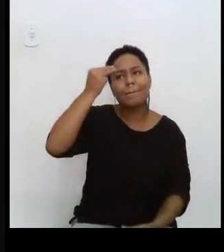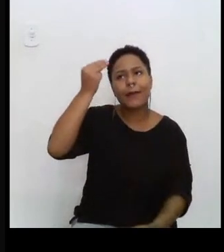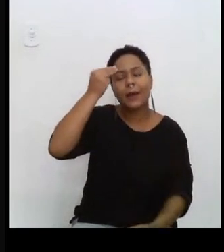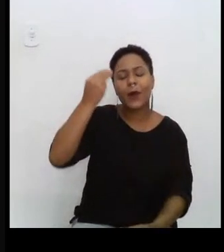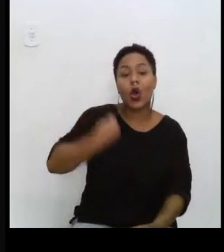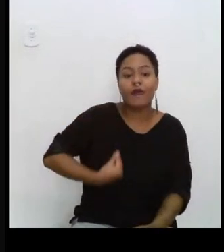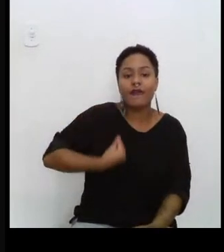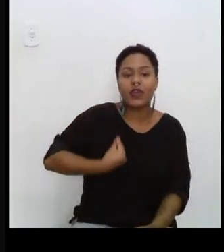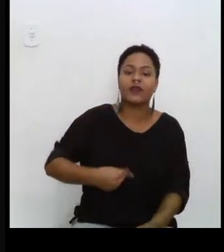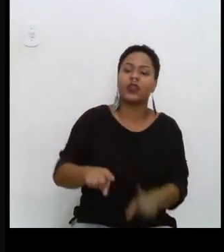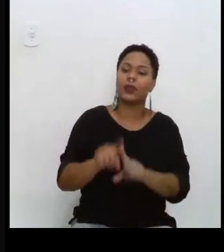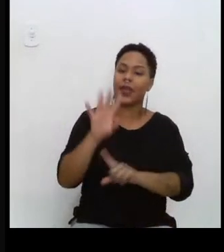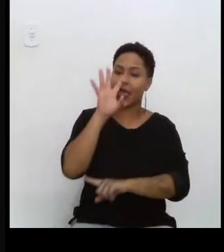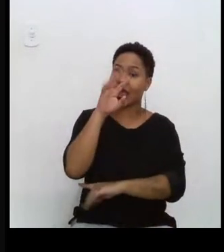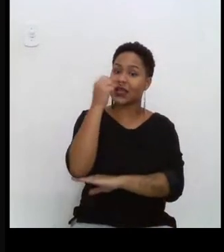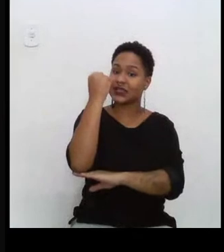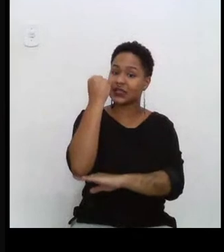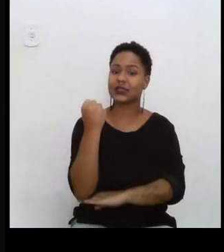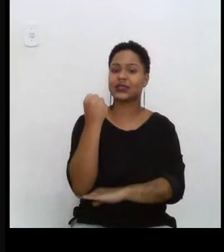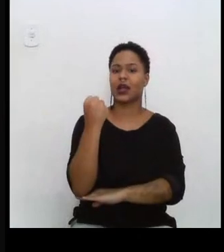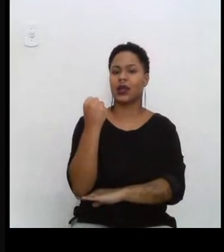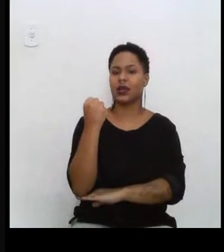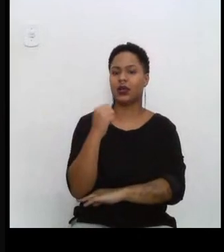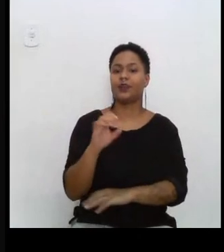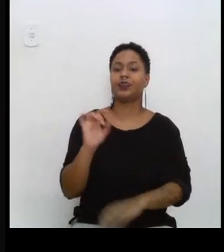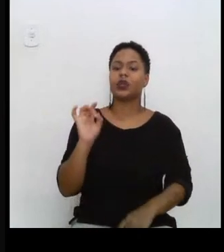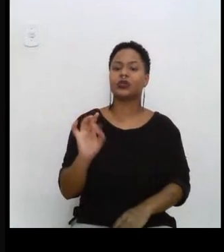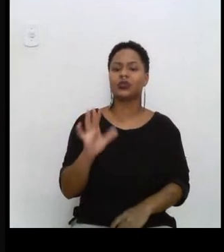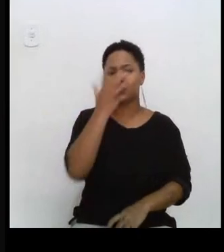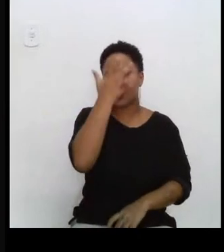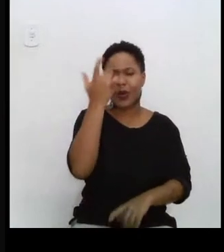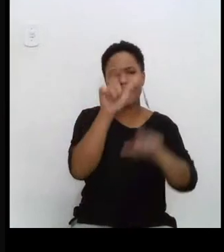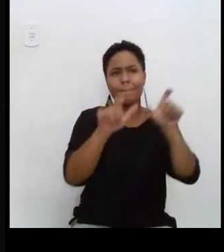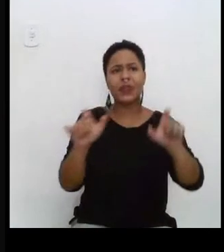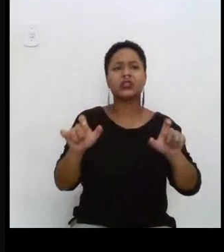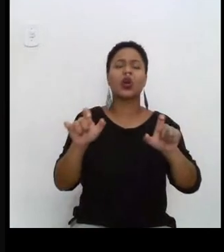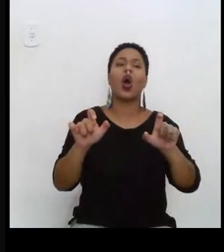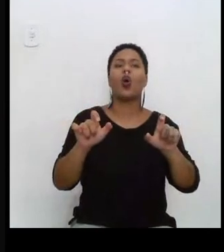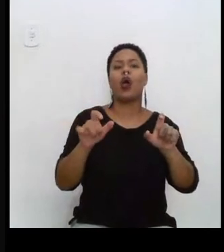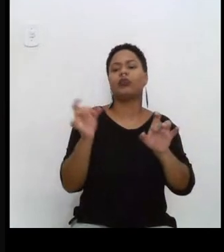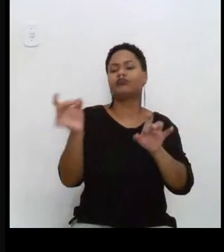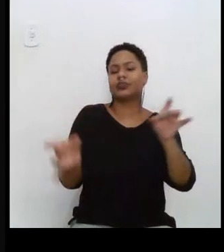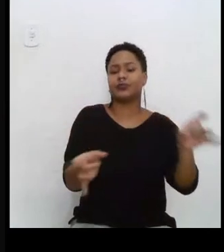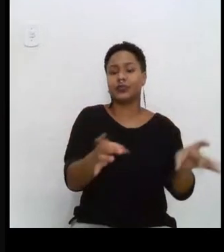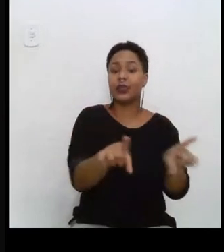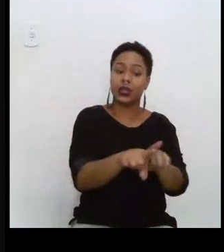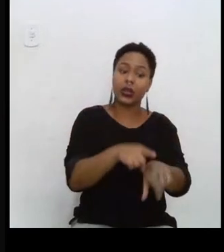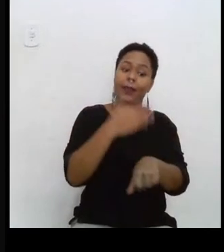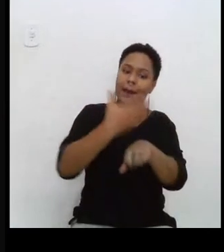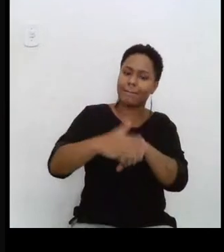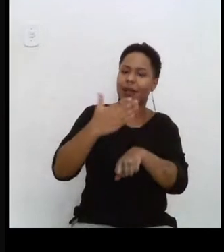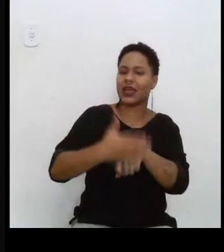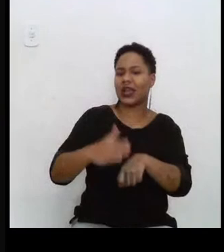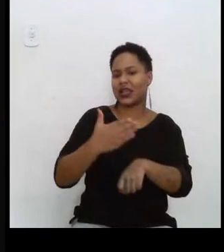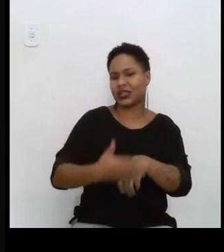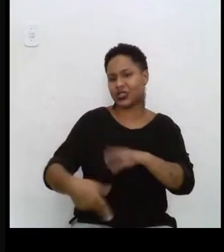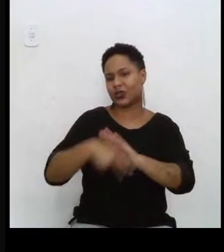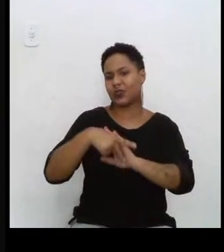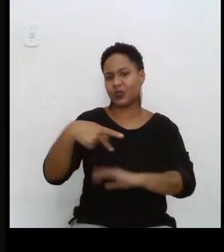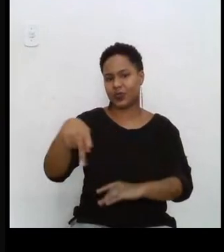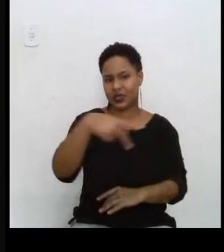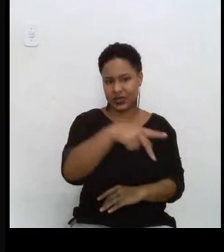Nossa loira pessoas disse anos assim na prática é assim que ela Express